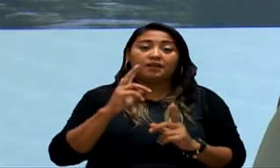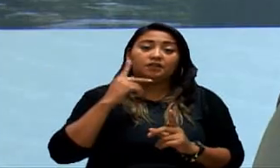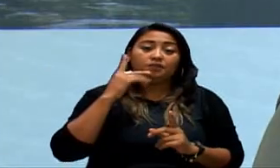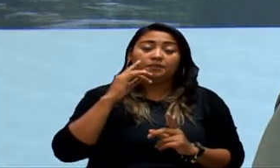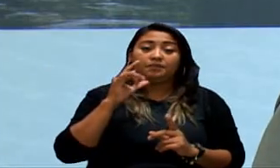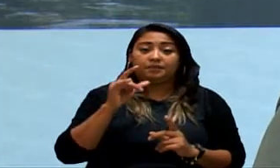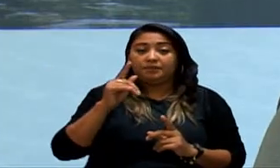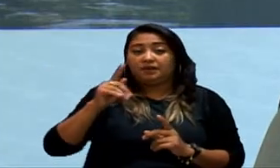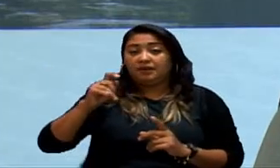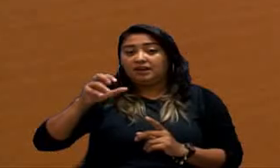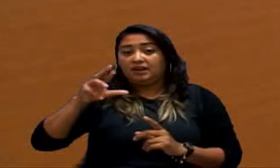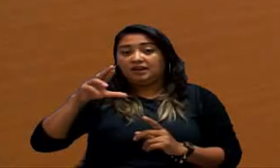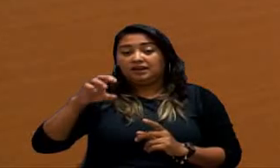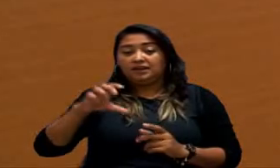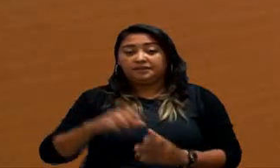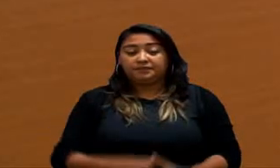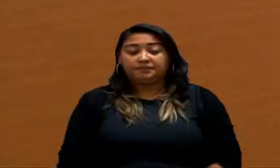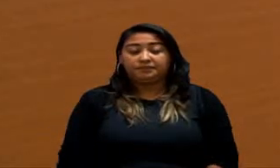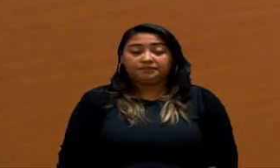favor.